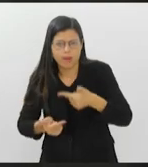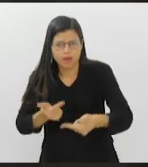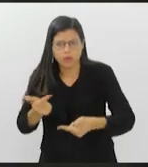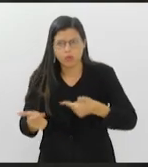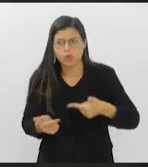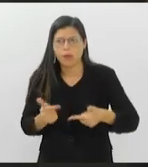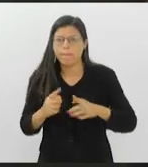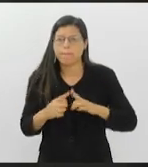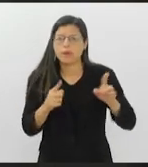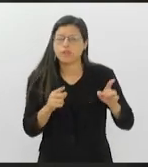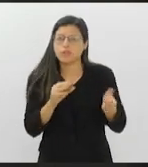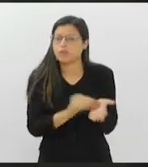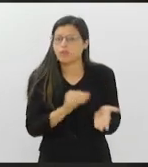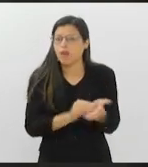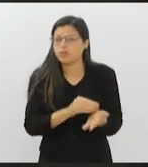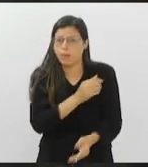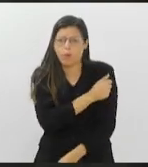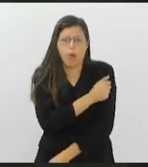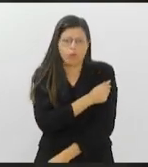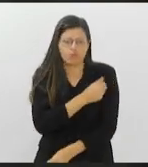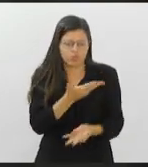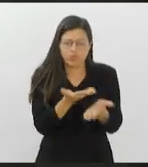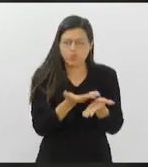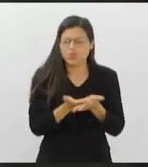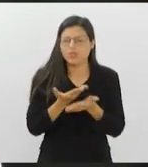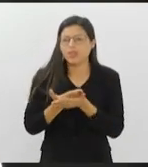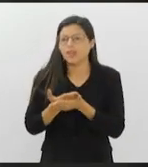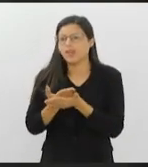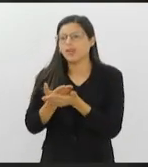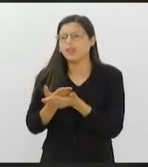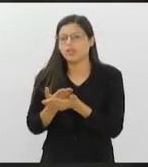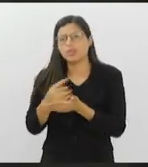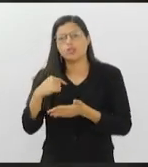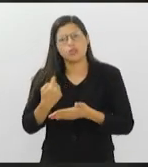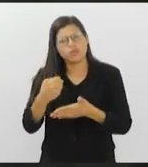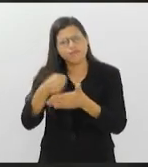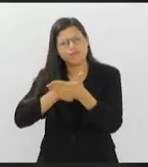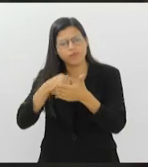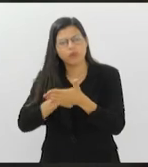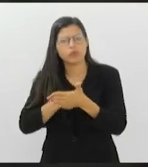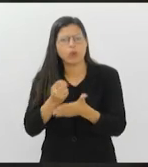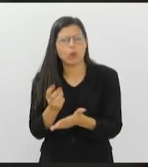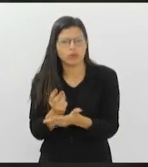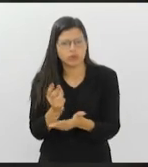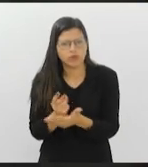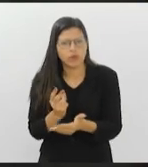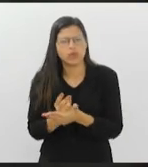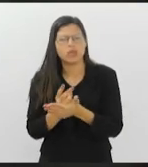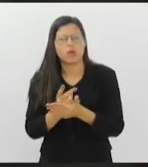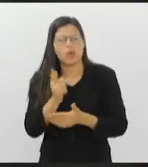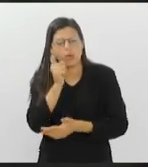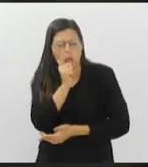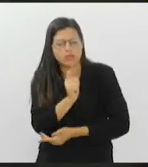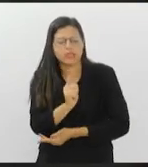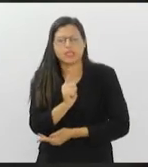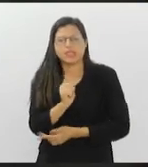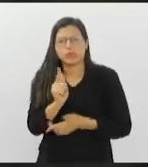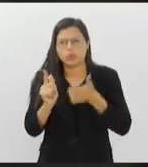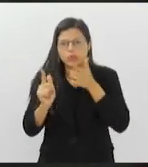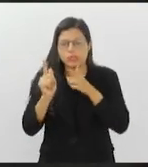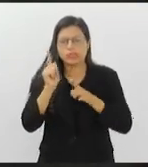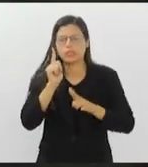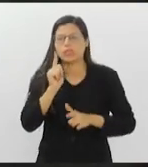tem para estudante, né? Então a gente tem um gap, a gente está numa luta imensa, avançando, mas a gente ainda